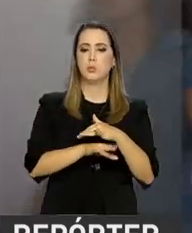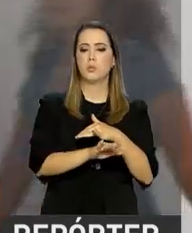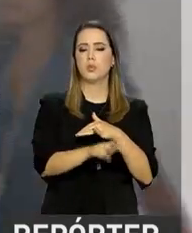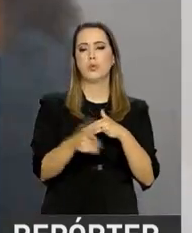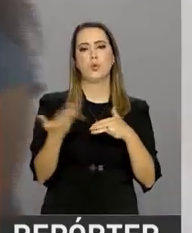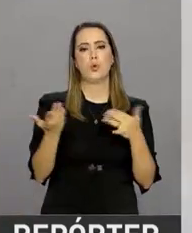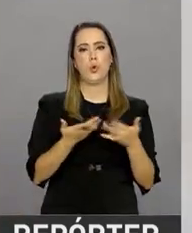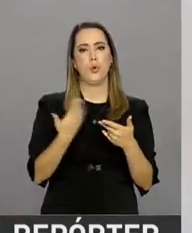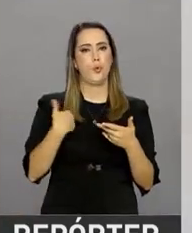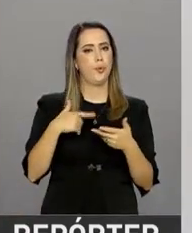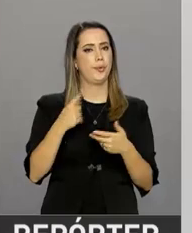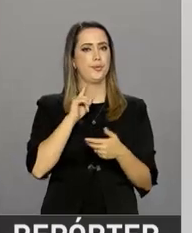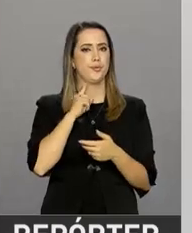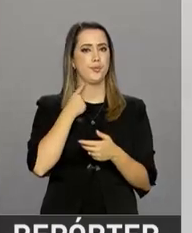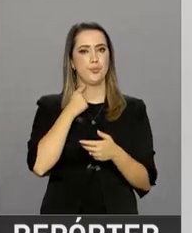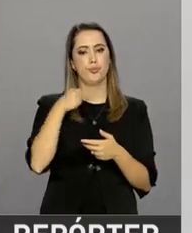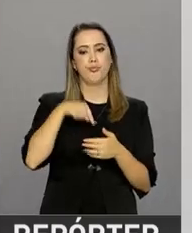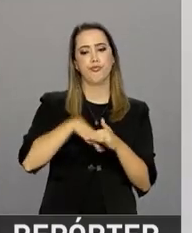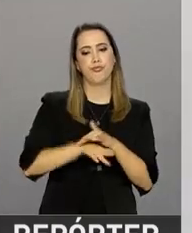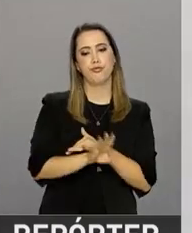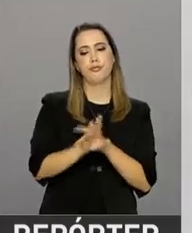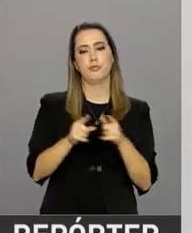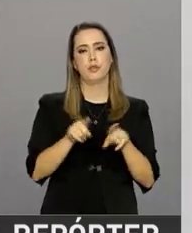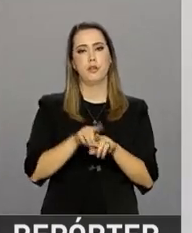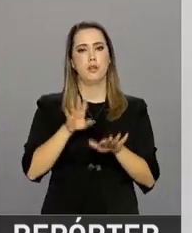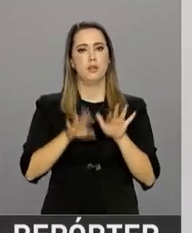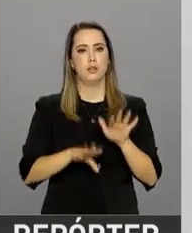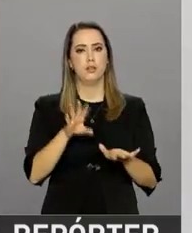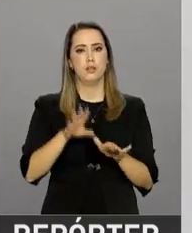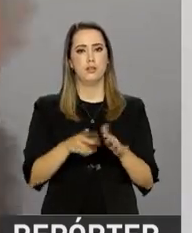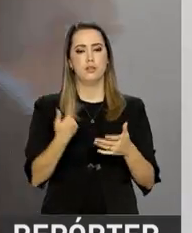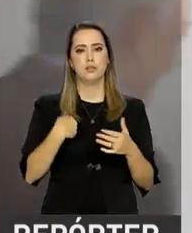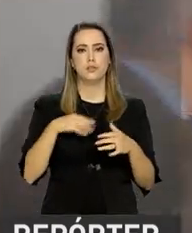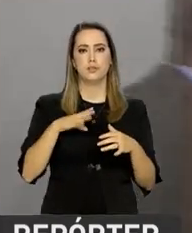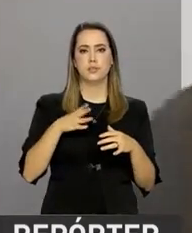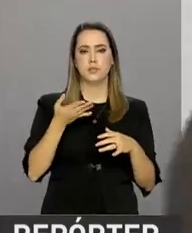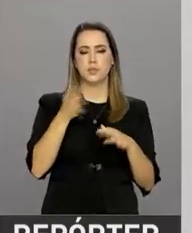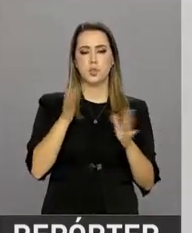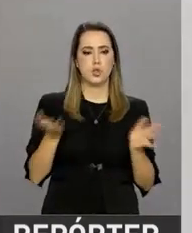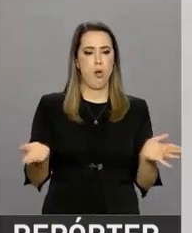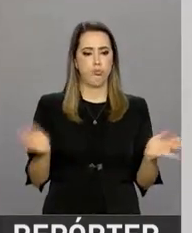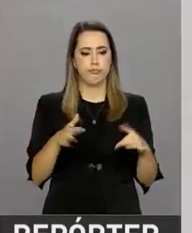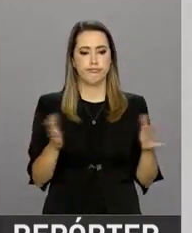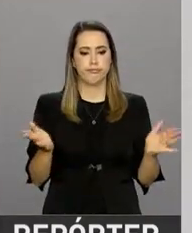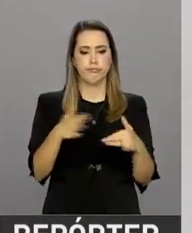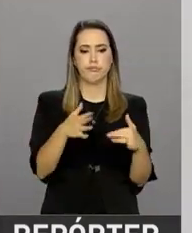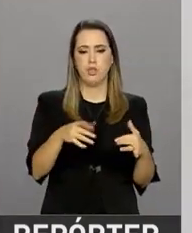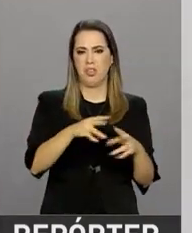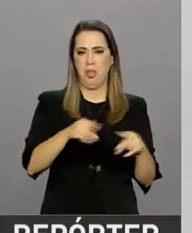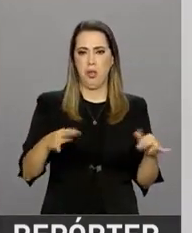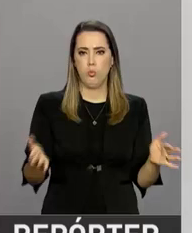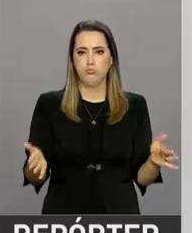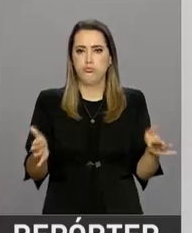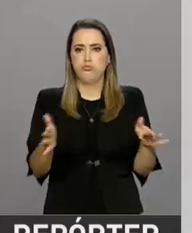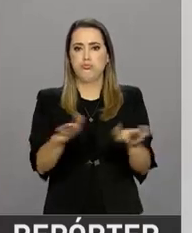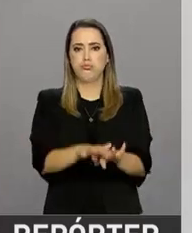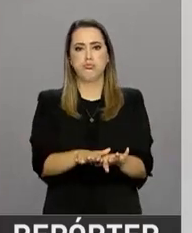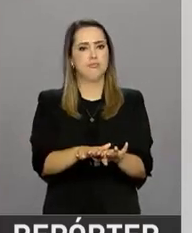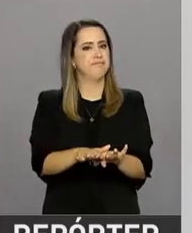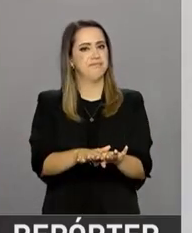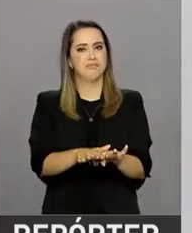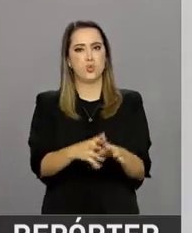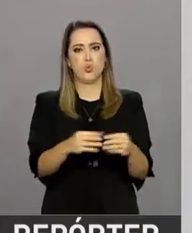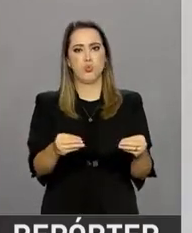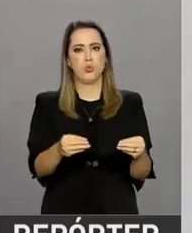estão cobertos, que hoje são esgotos a céu aberto, às vezes rios entubados. Então é preciso que a gente olhe como é uma tendência